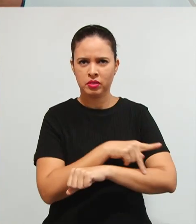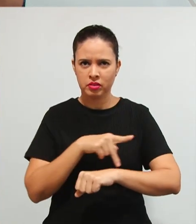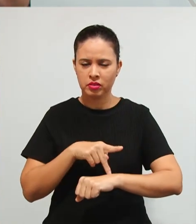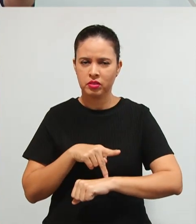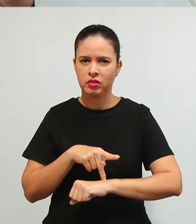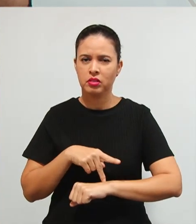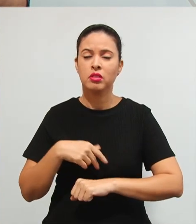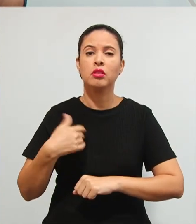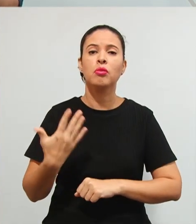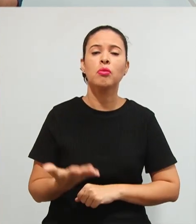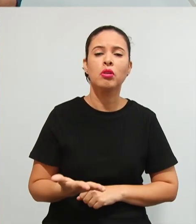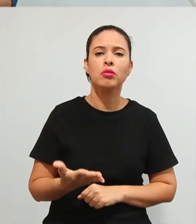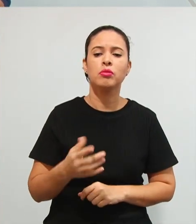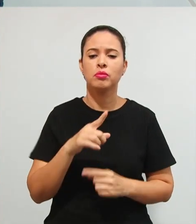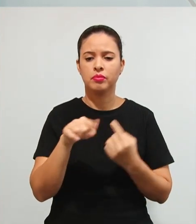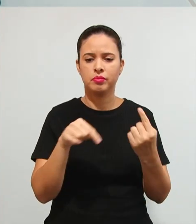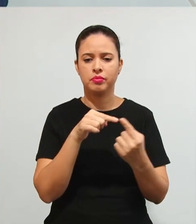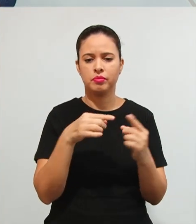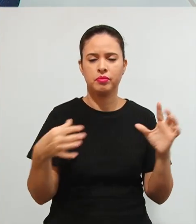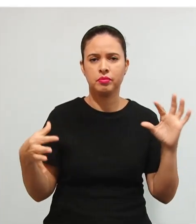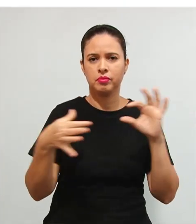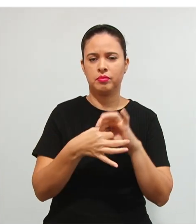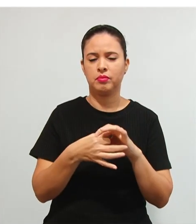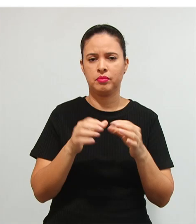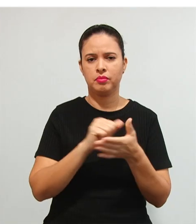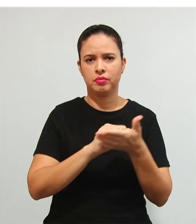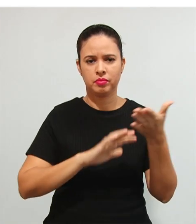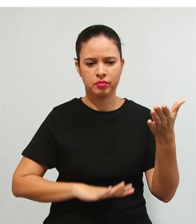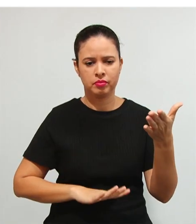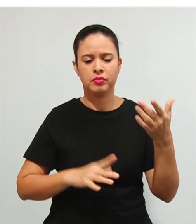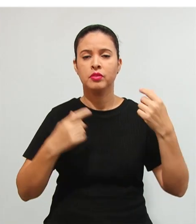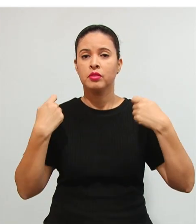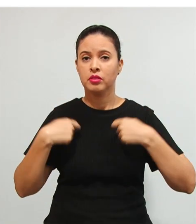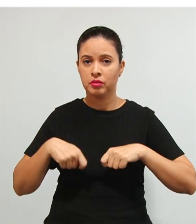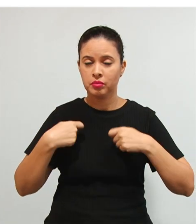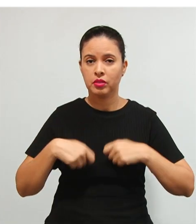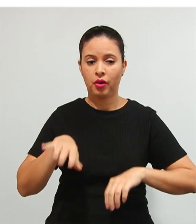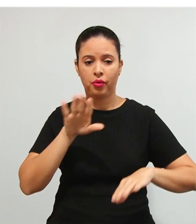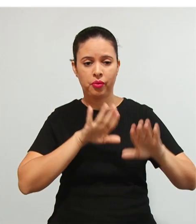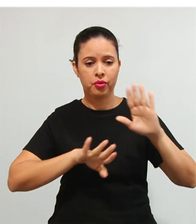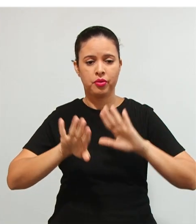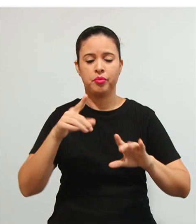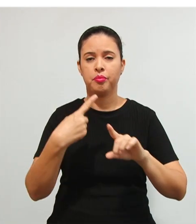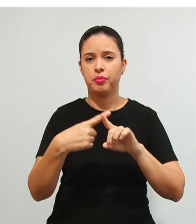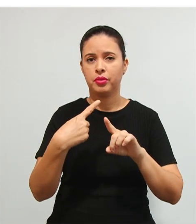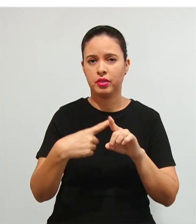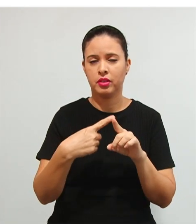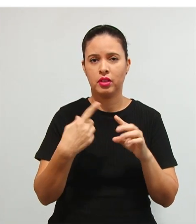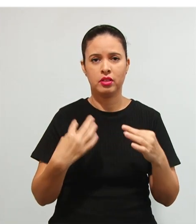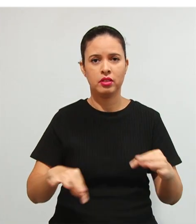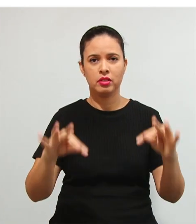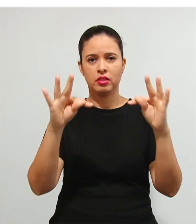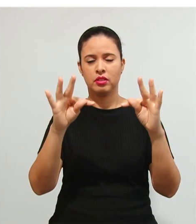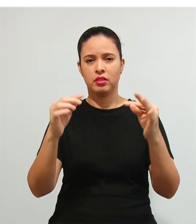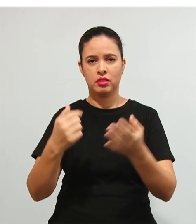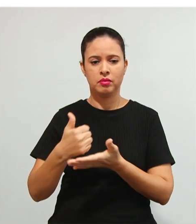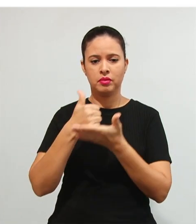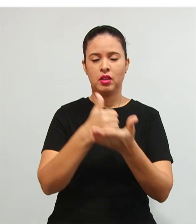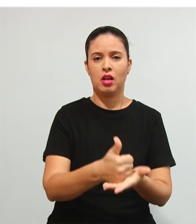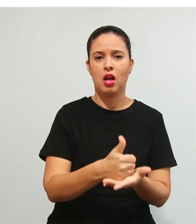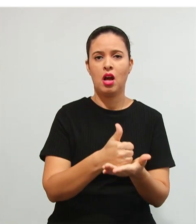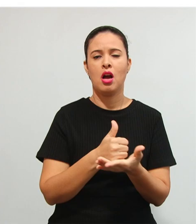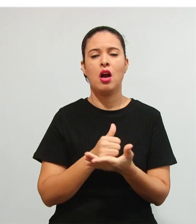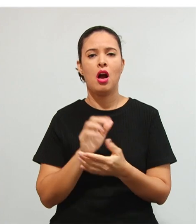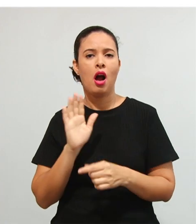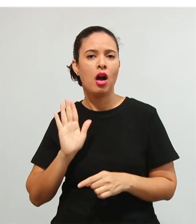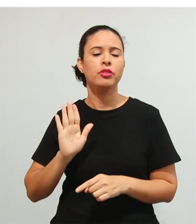está atrelado àquela atividade? Então eu tenho que tomar cuidado que a tecnologia ela vem para ajudar e não para se